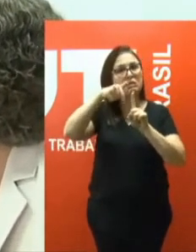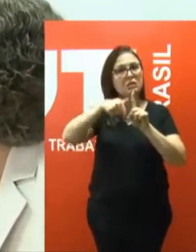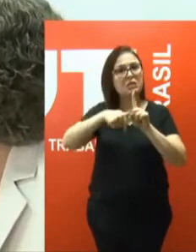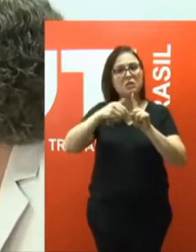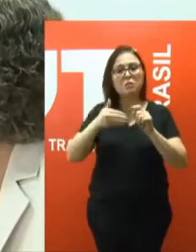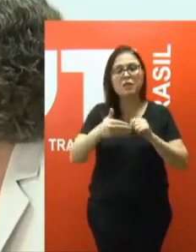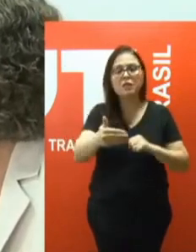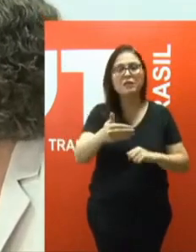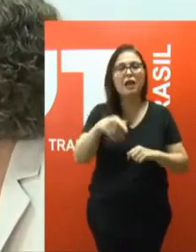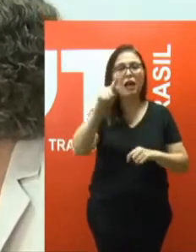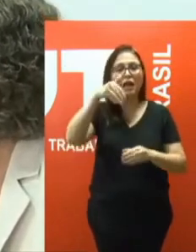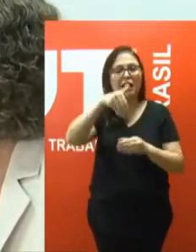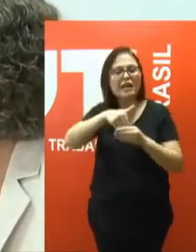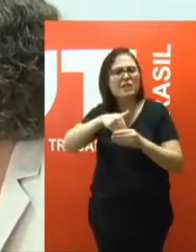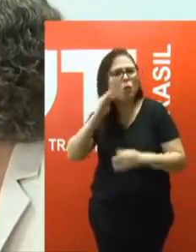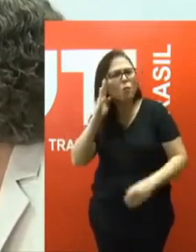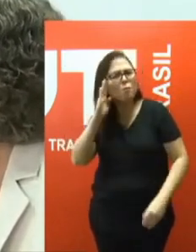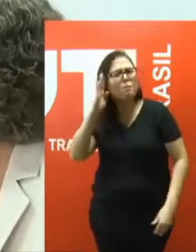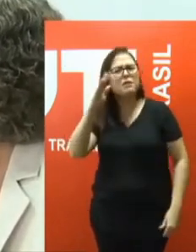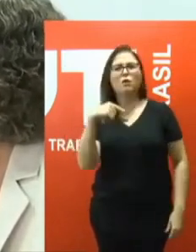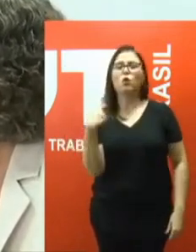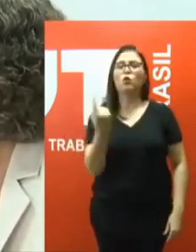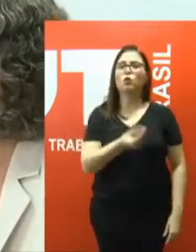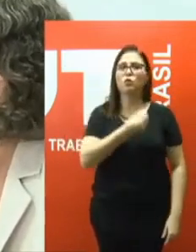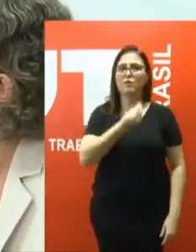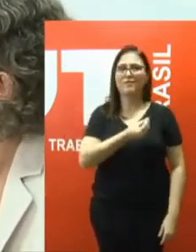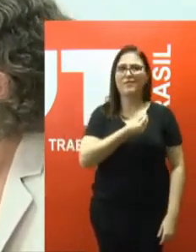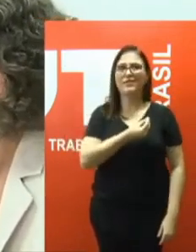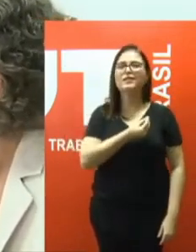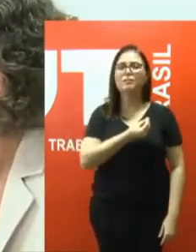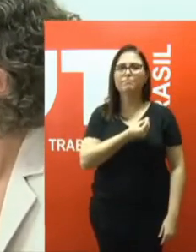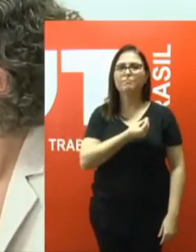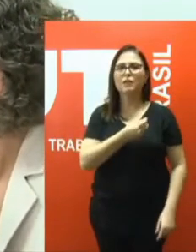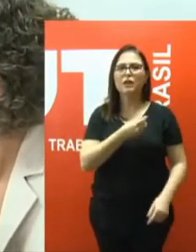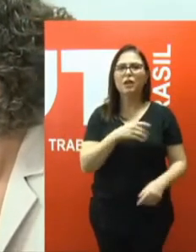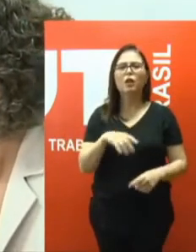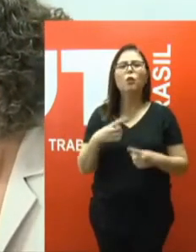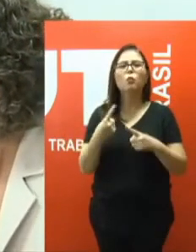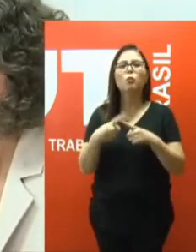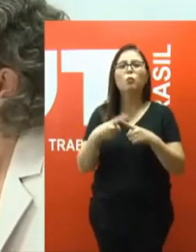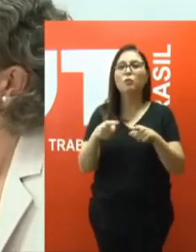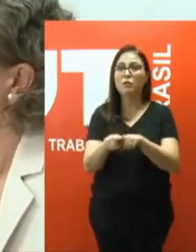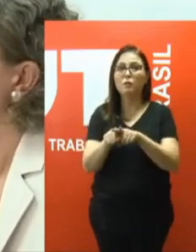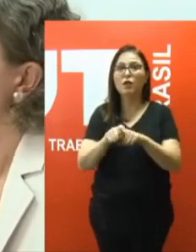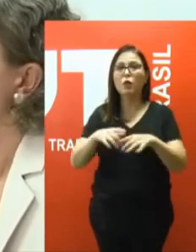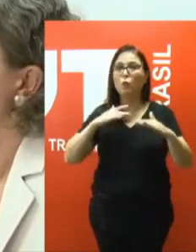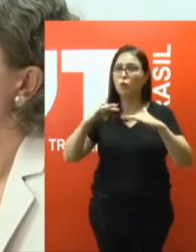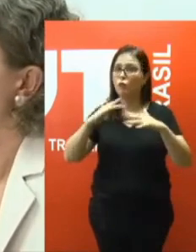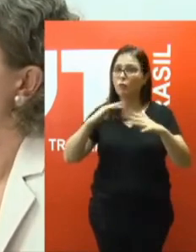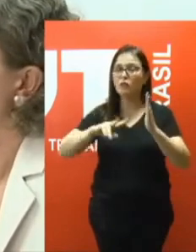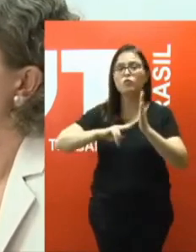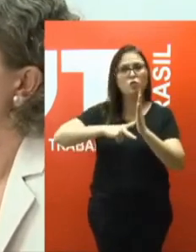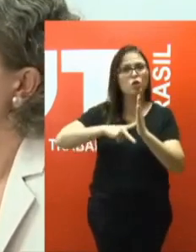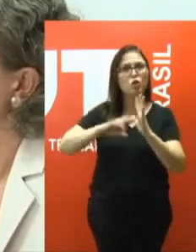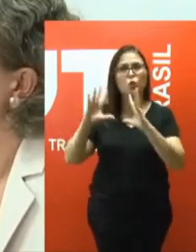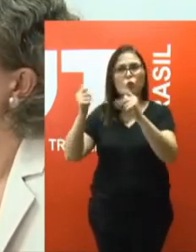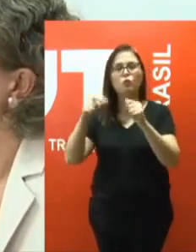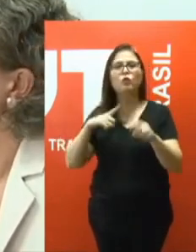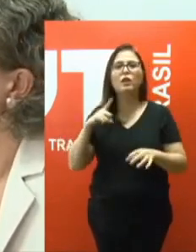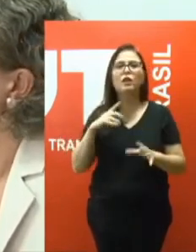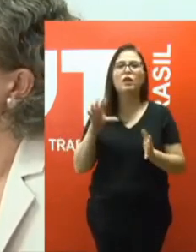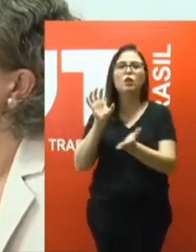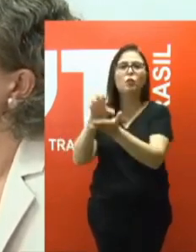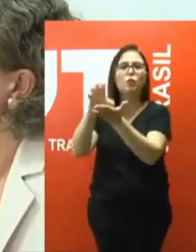nossa vida. E não é só para a CUT, é para o conjunto do movimento sindical. Por isso que no dia 7, todas as centrais, no esforço, presidente,